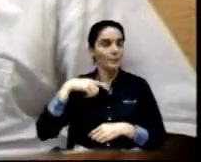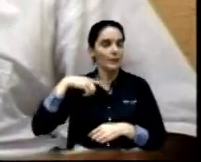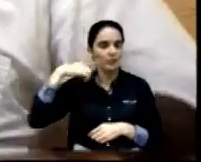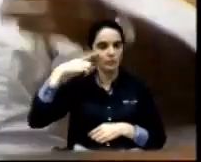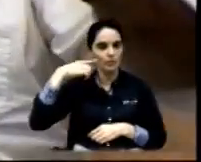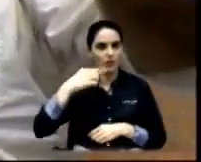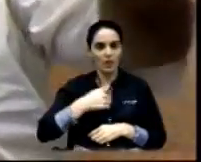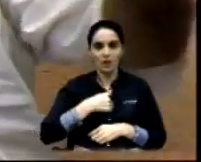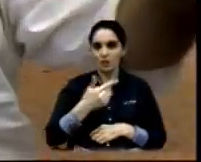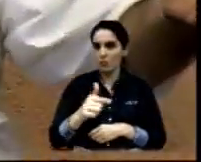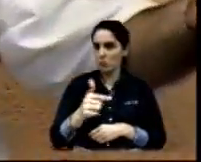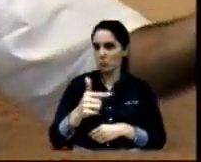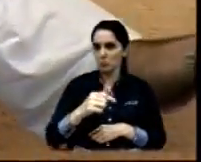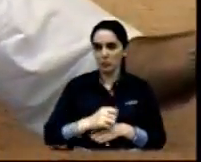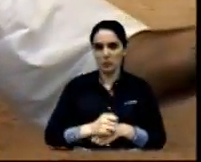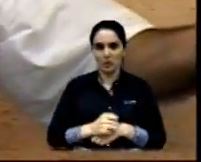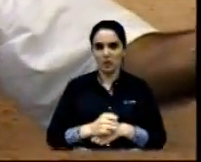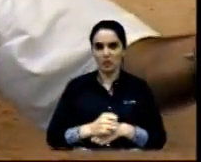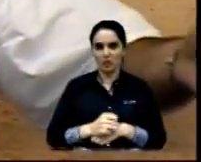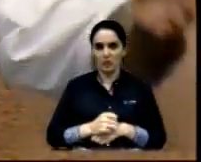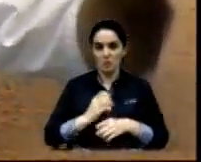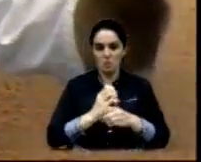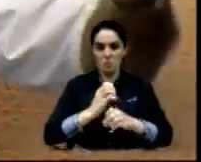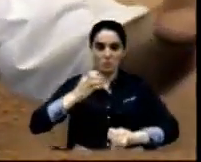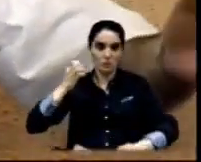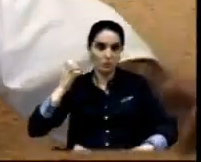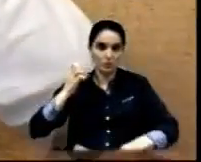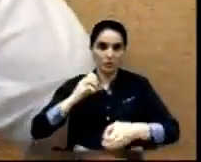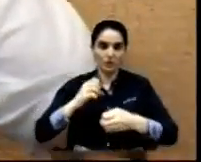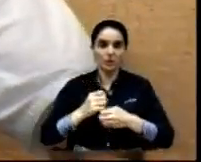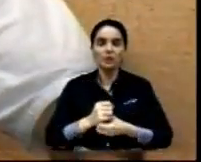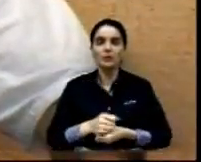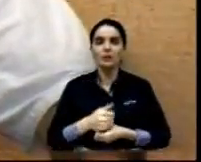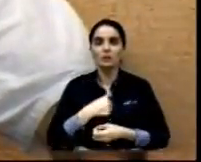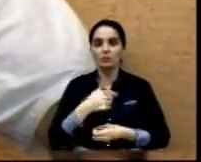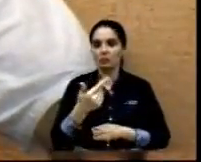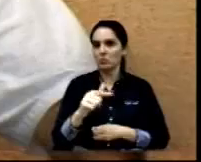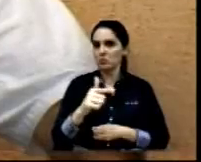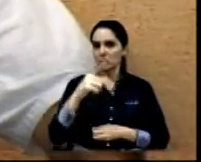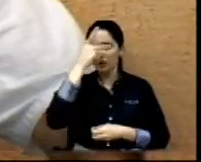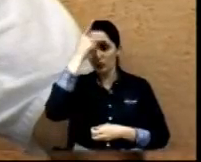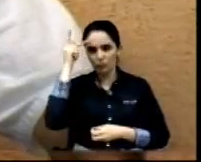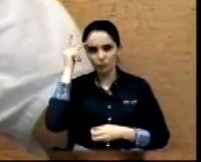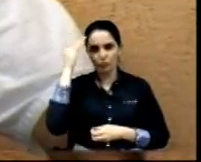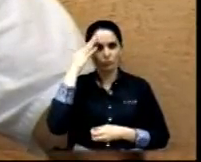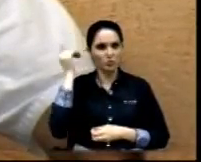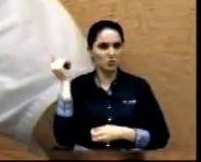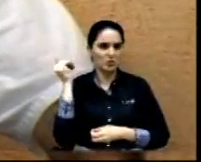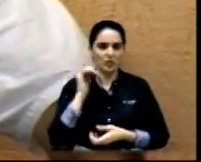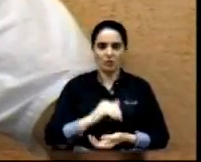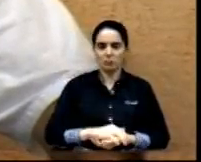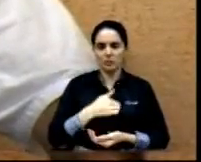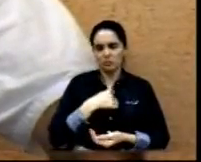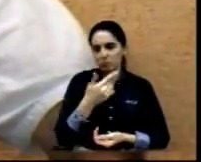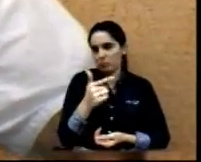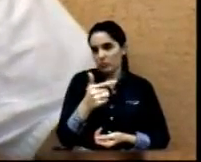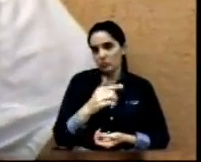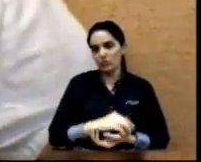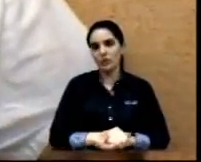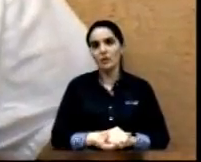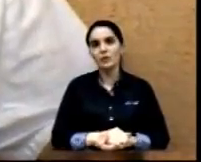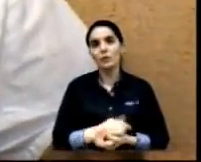engenheiro civil, né? Com especialização em pavimentação viária, eu não tenho. Então eu